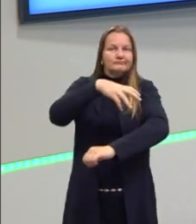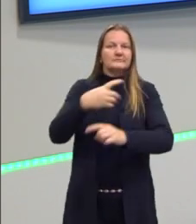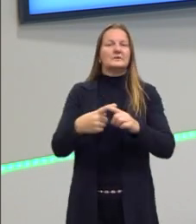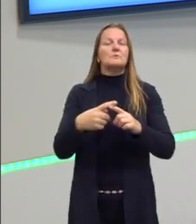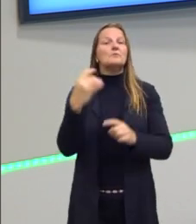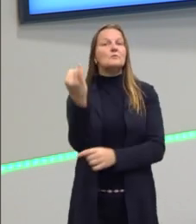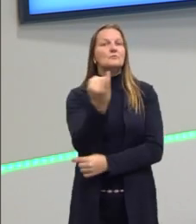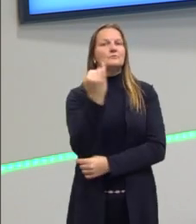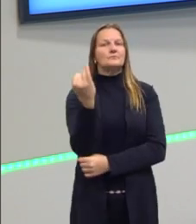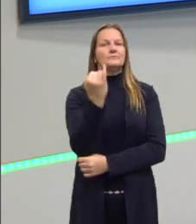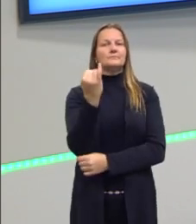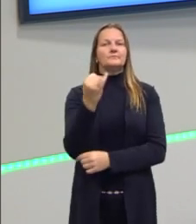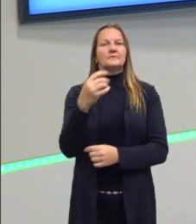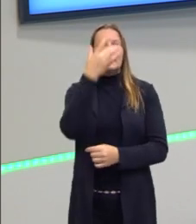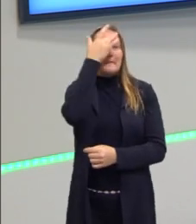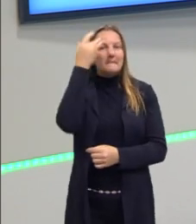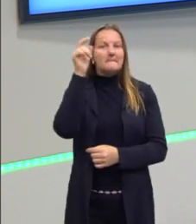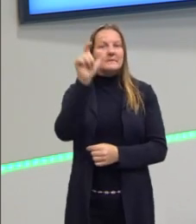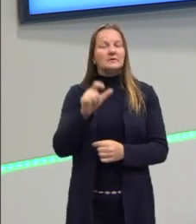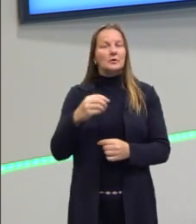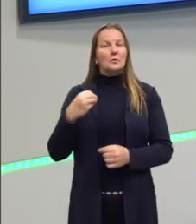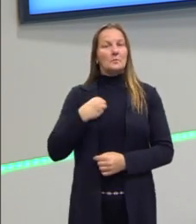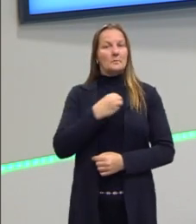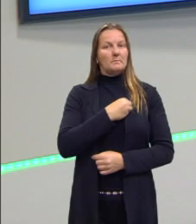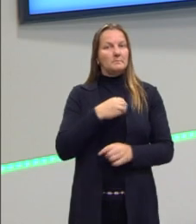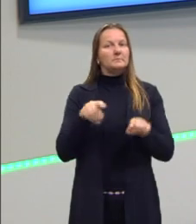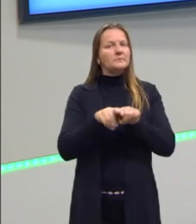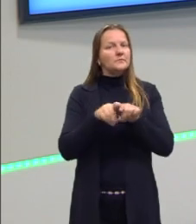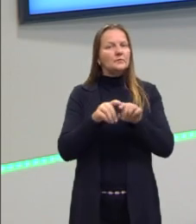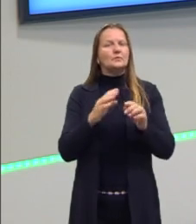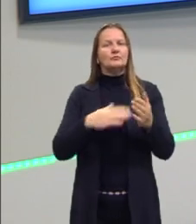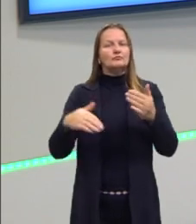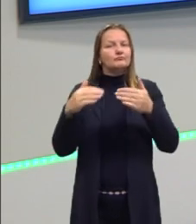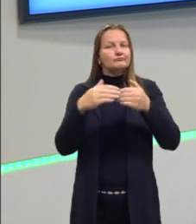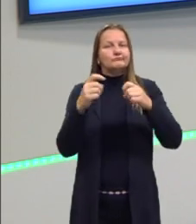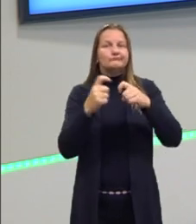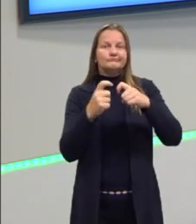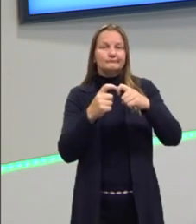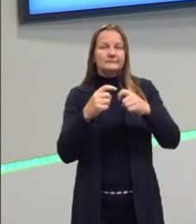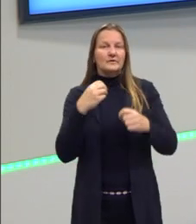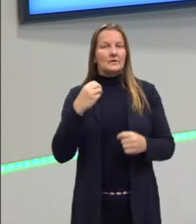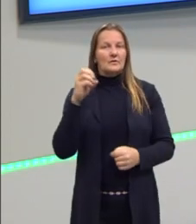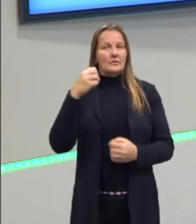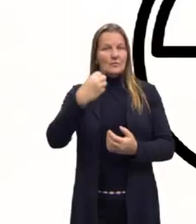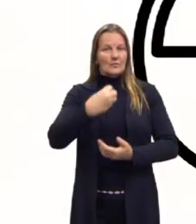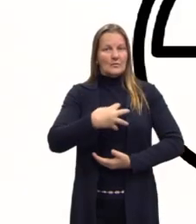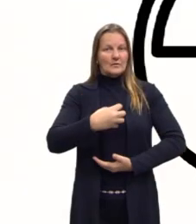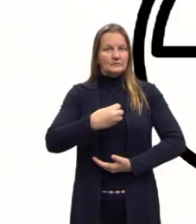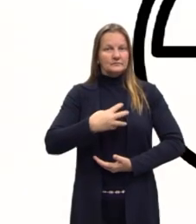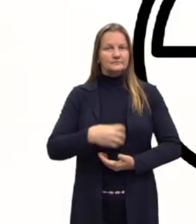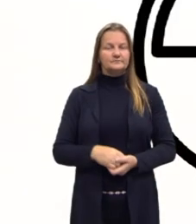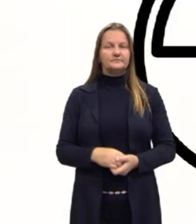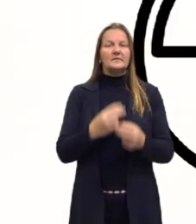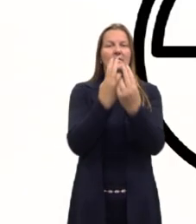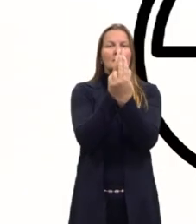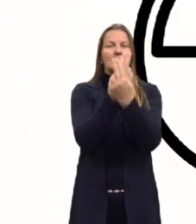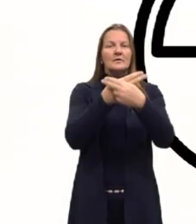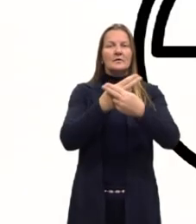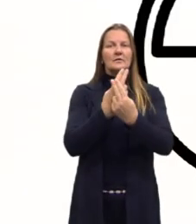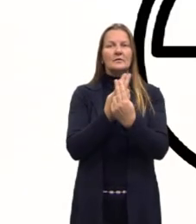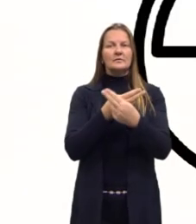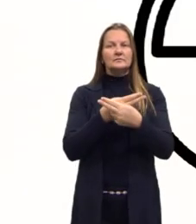para as pessoas e para medicina e se o raio x bom então a